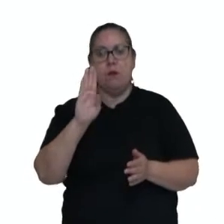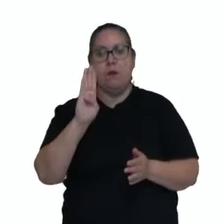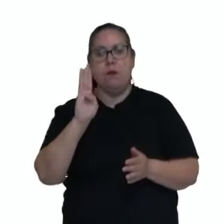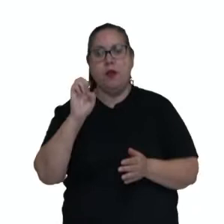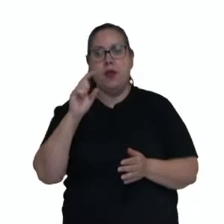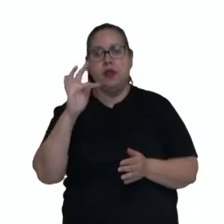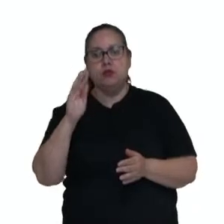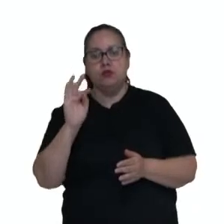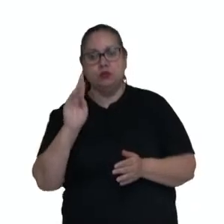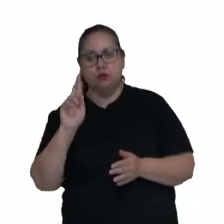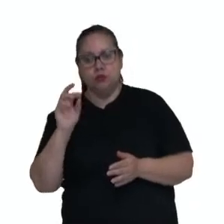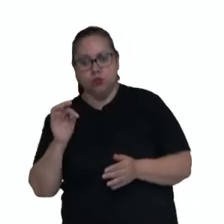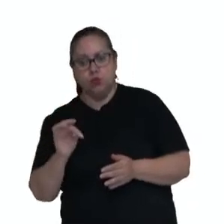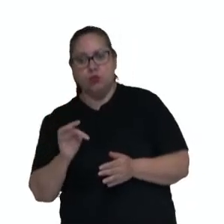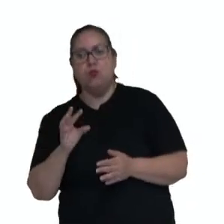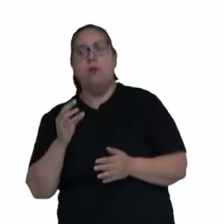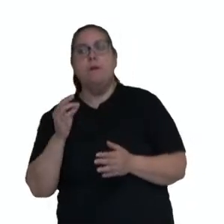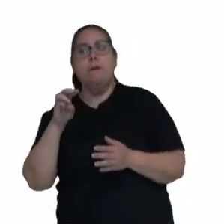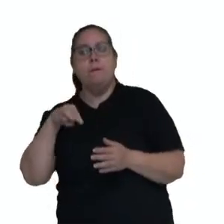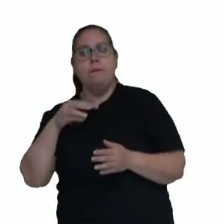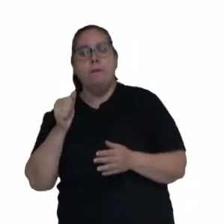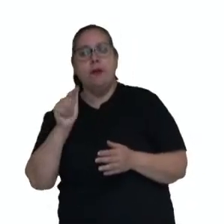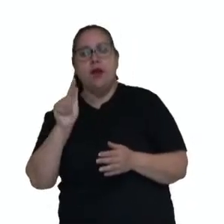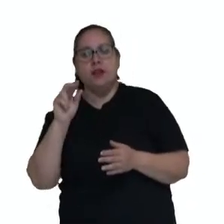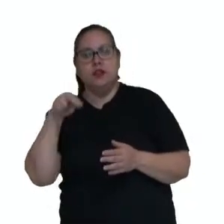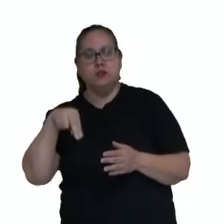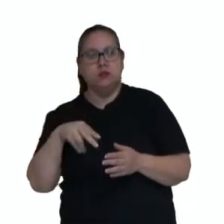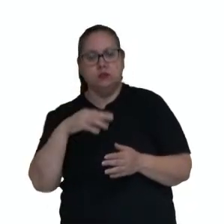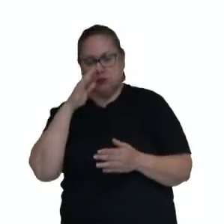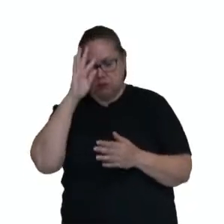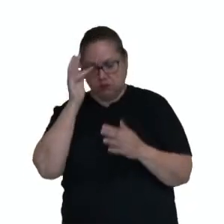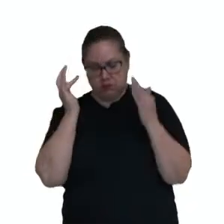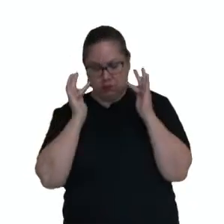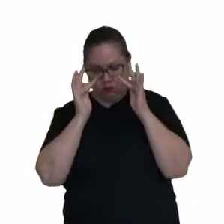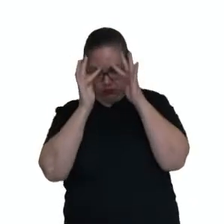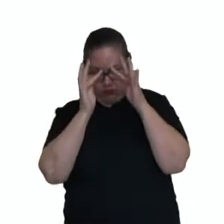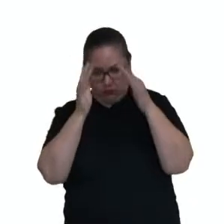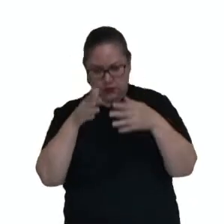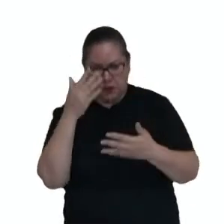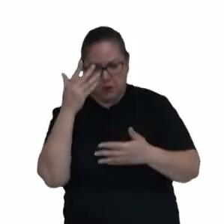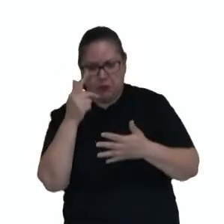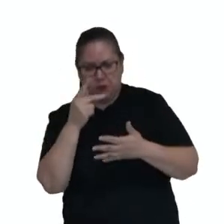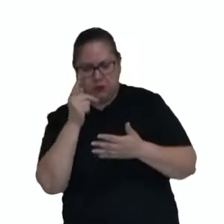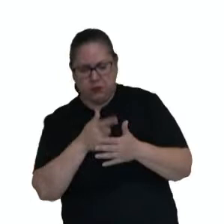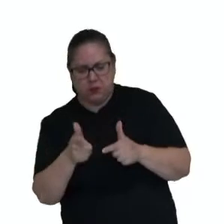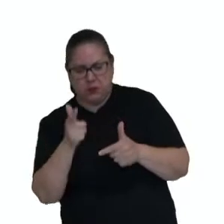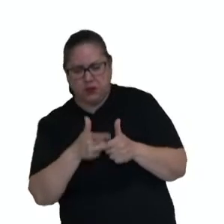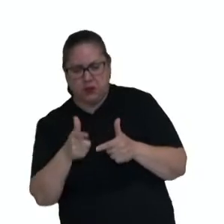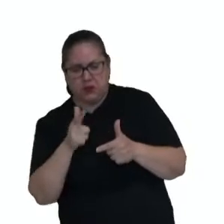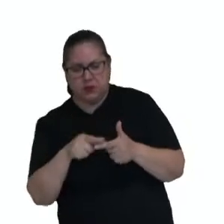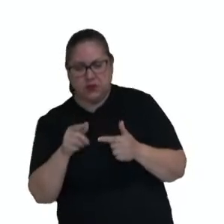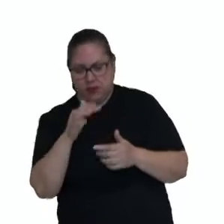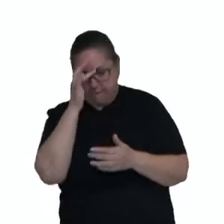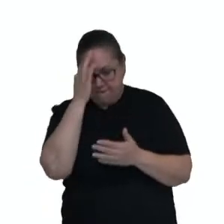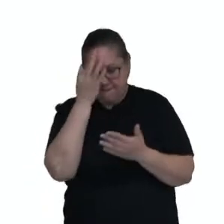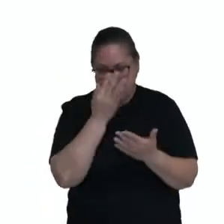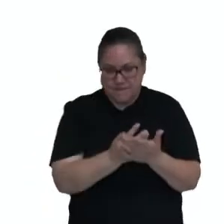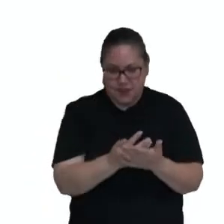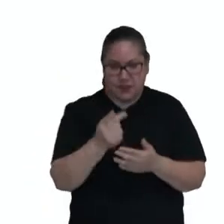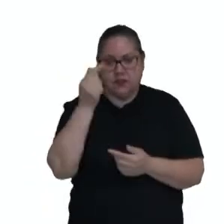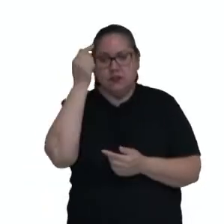responsável pela releitura medieval do Aristóteles, como eu estava dizendo, e por problematizar sobre a questão da fé